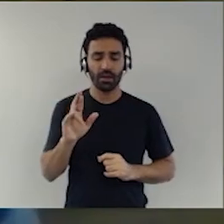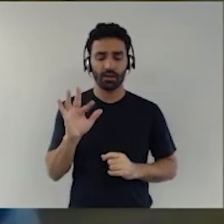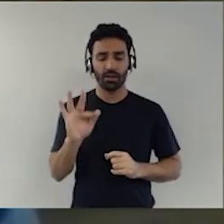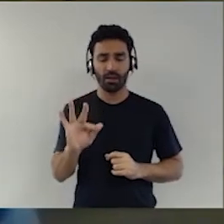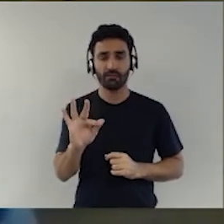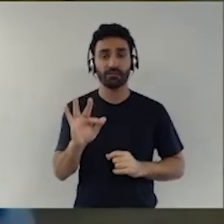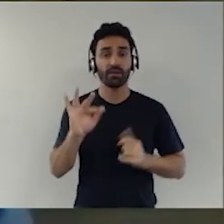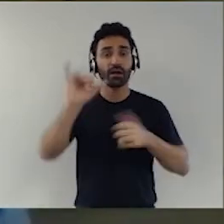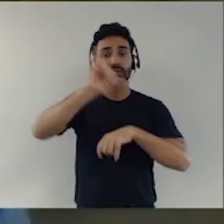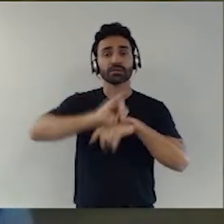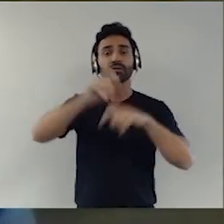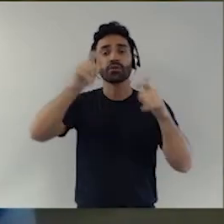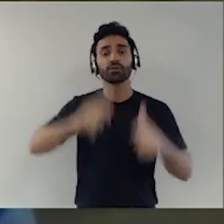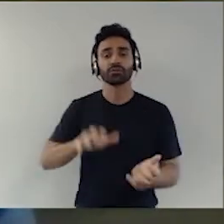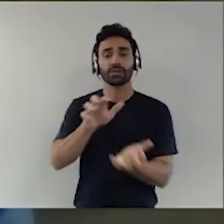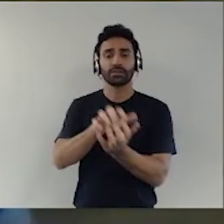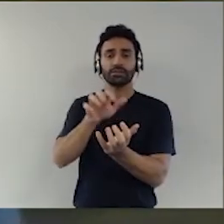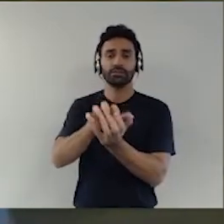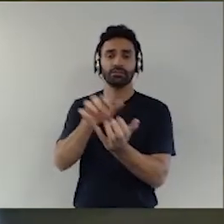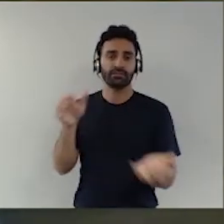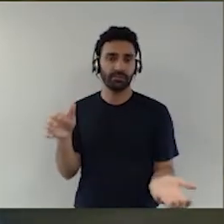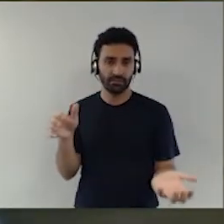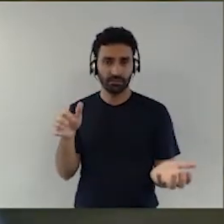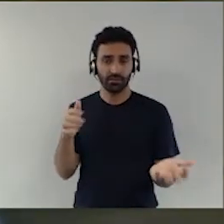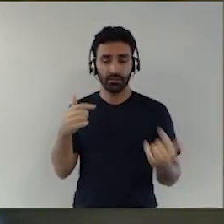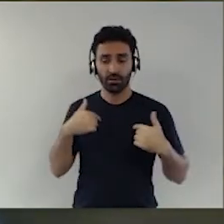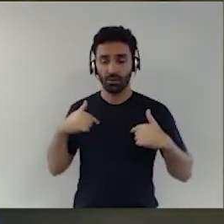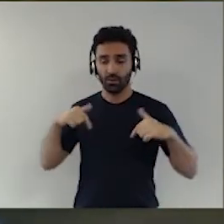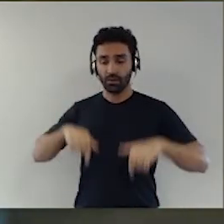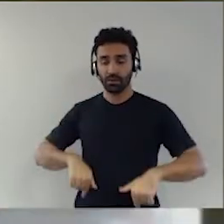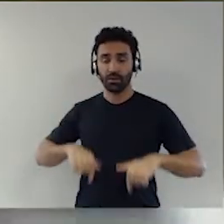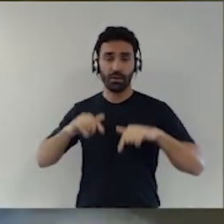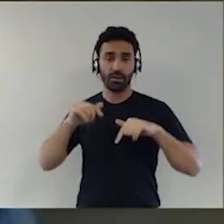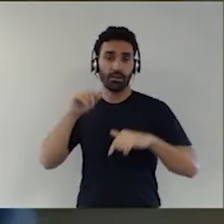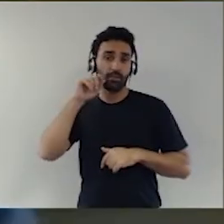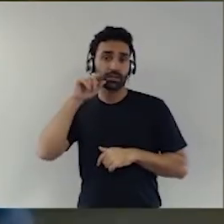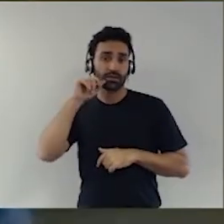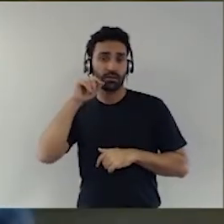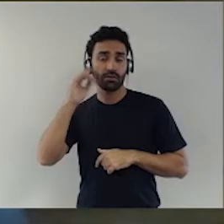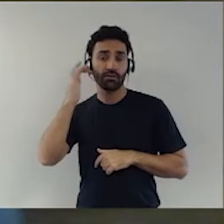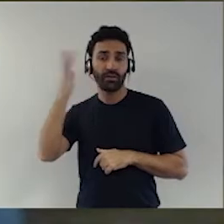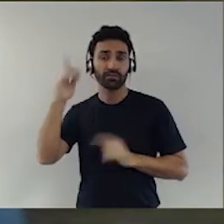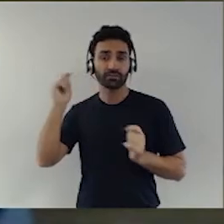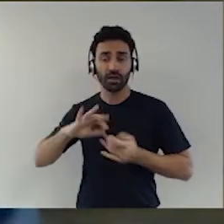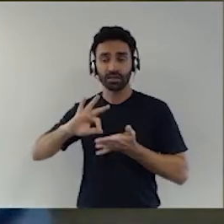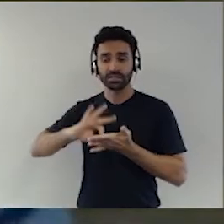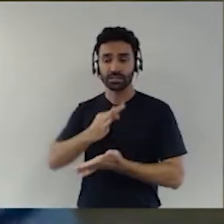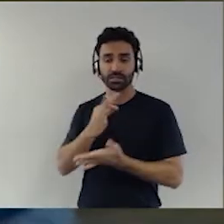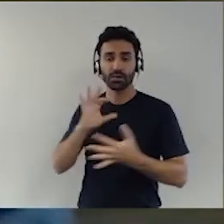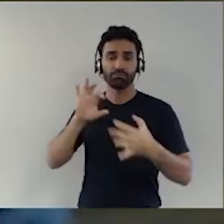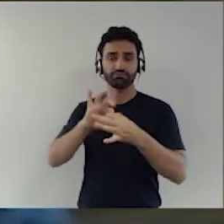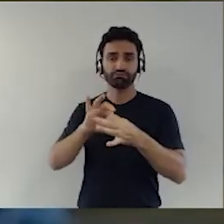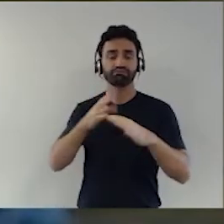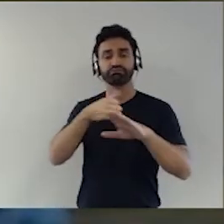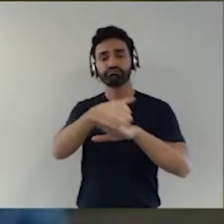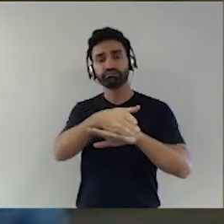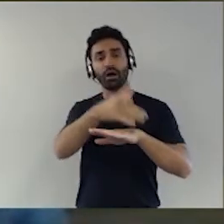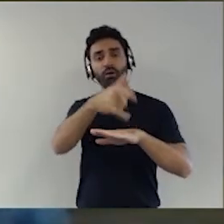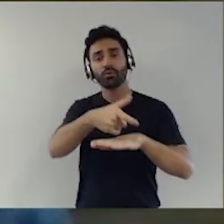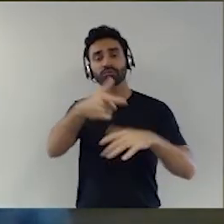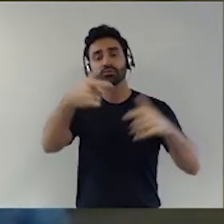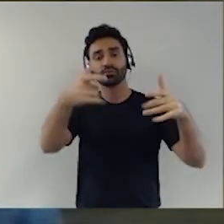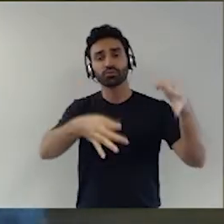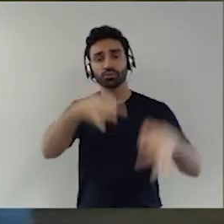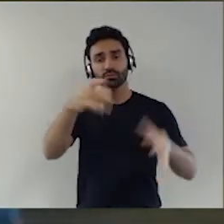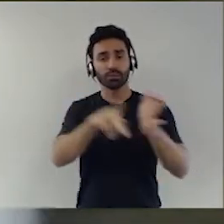em Recife. Eu em Maceió, fazia minha inscrição, me dirigia à seção judiciária